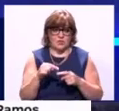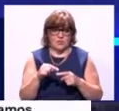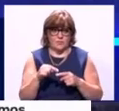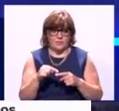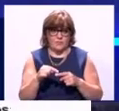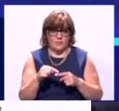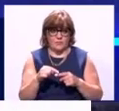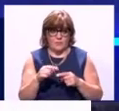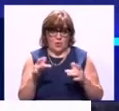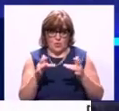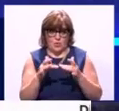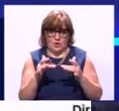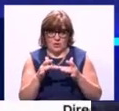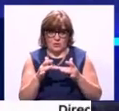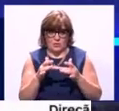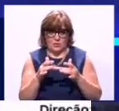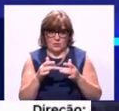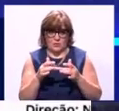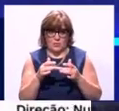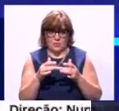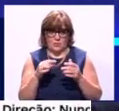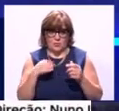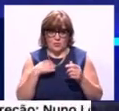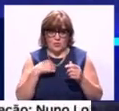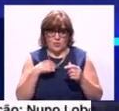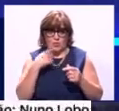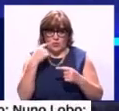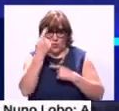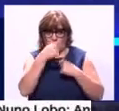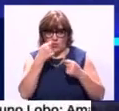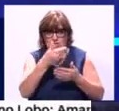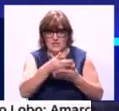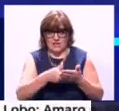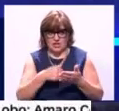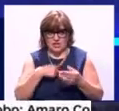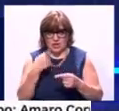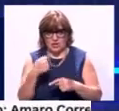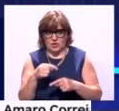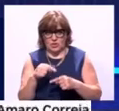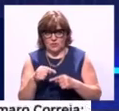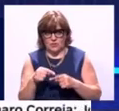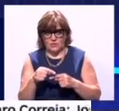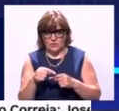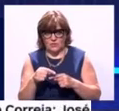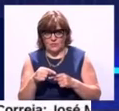Nós temos estado em contacto, sou eu que dou o rosto para esta lista, nós temos